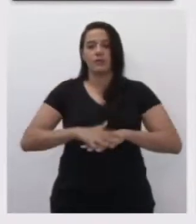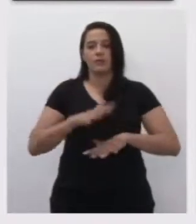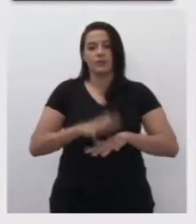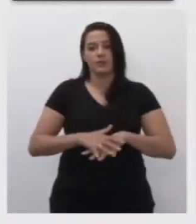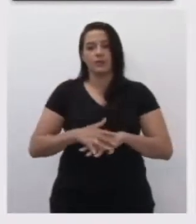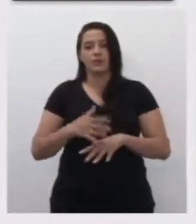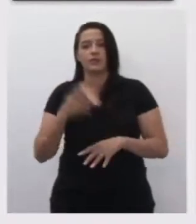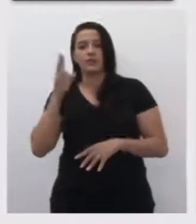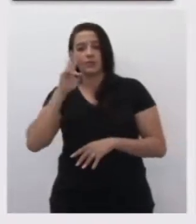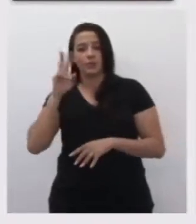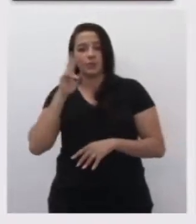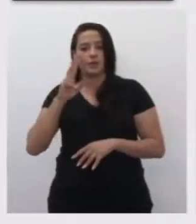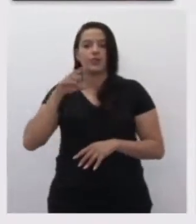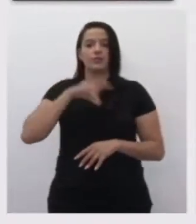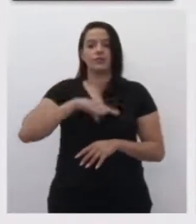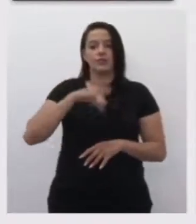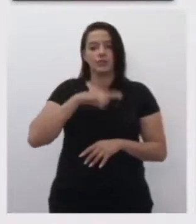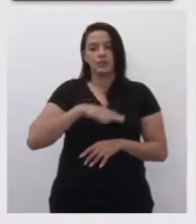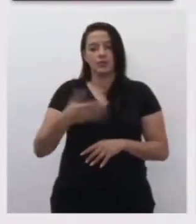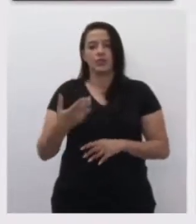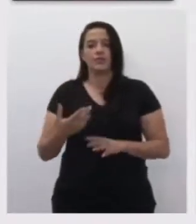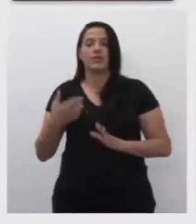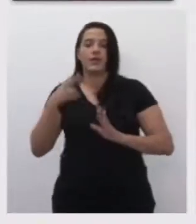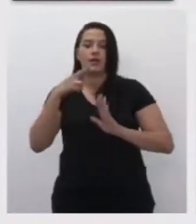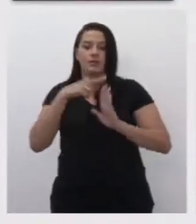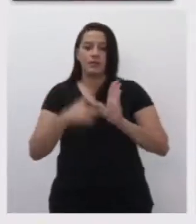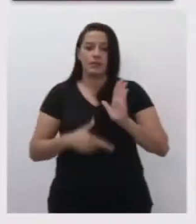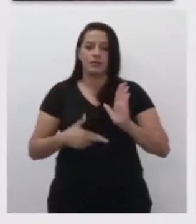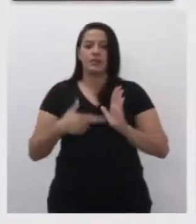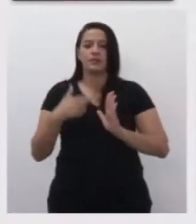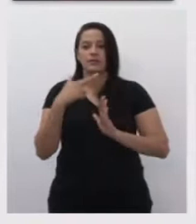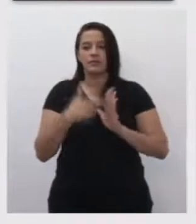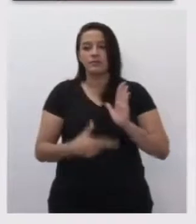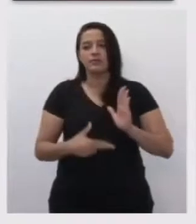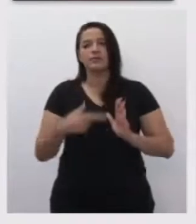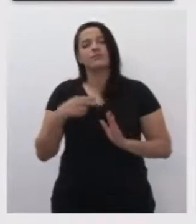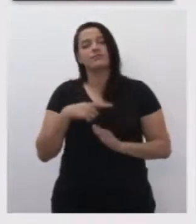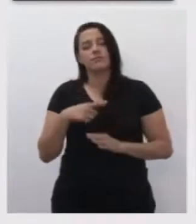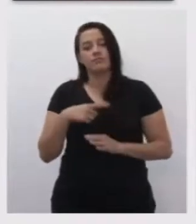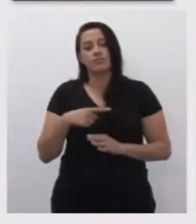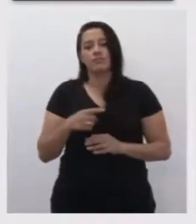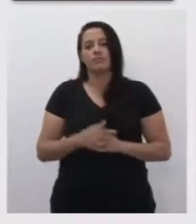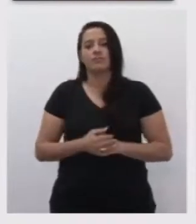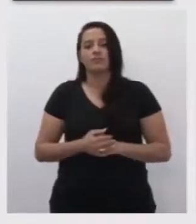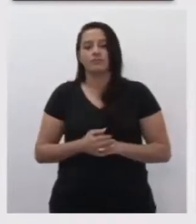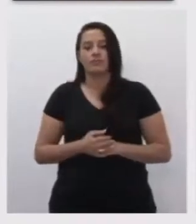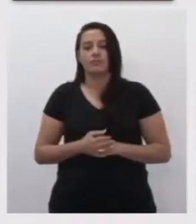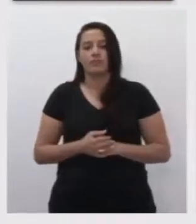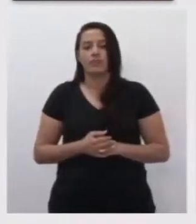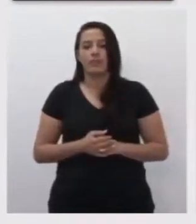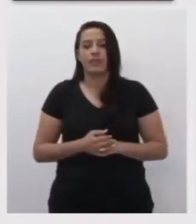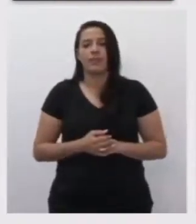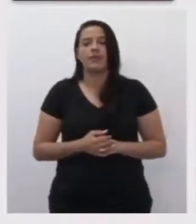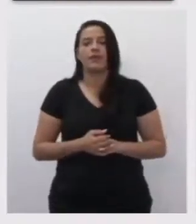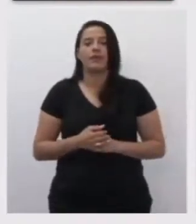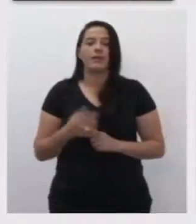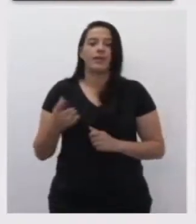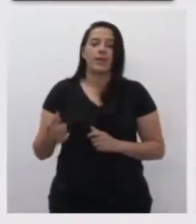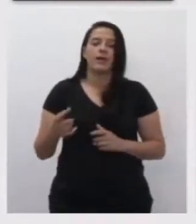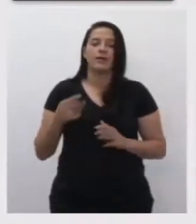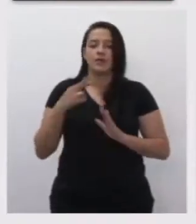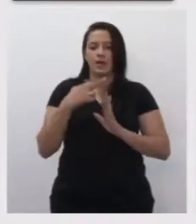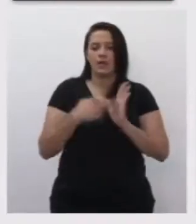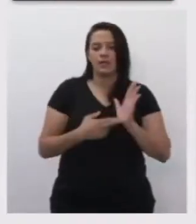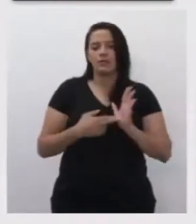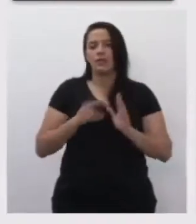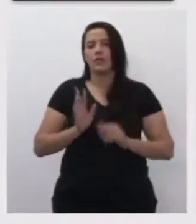português, literatura, redação, né? A gente trata português nessa tríade, assim, né? Conteúdos para redação do Enem, né?